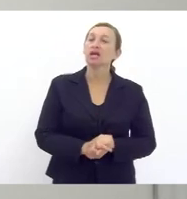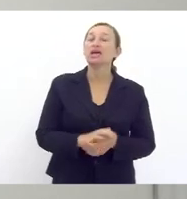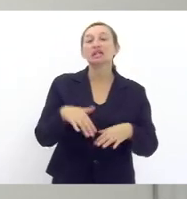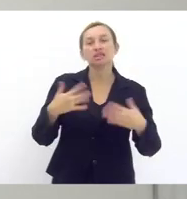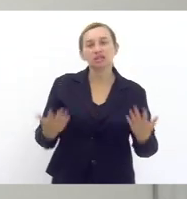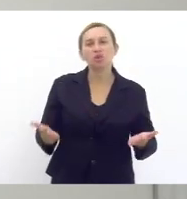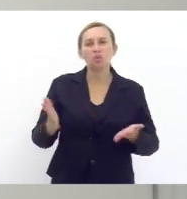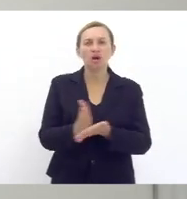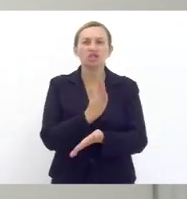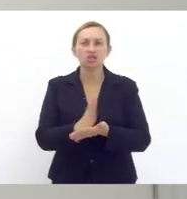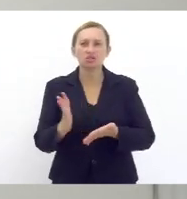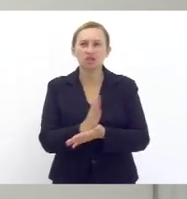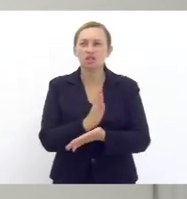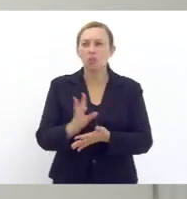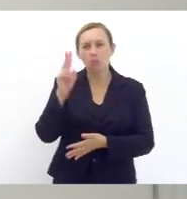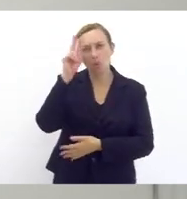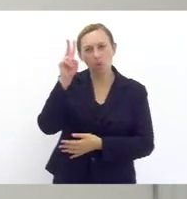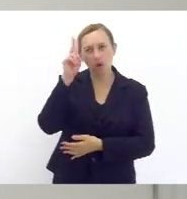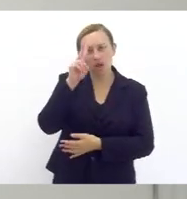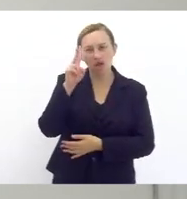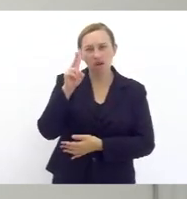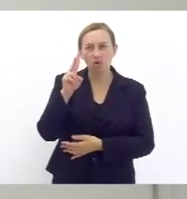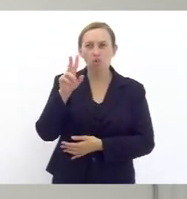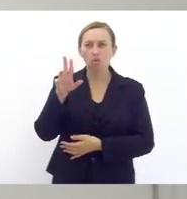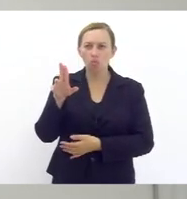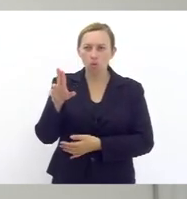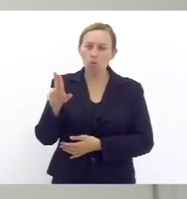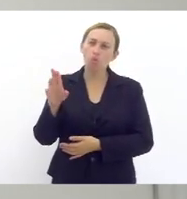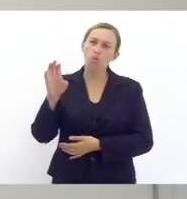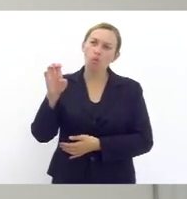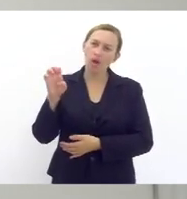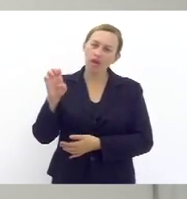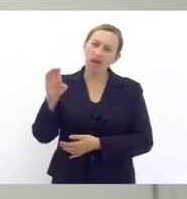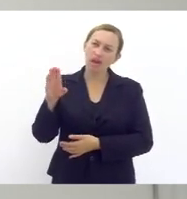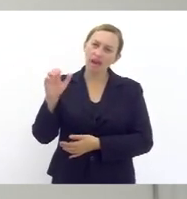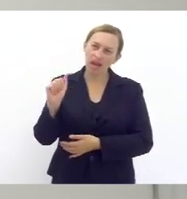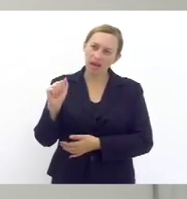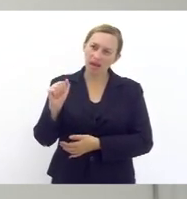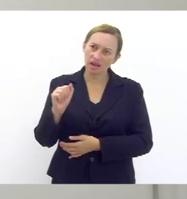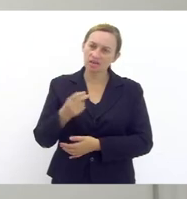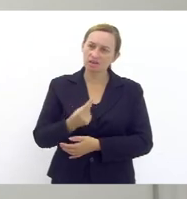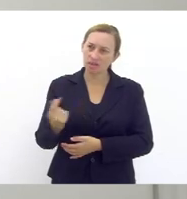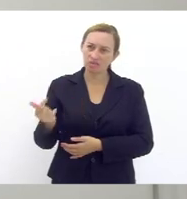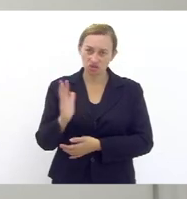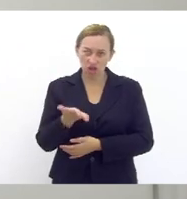às vezes você cria Eu lembro que quando o eca saiu né já